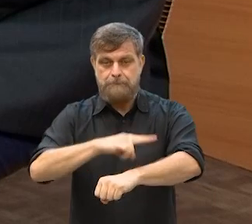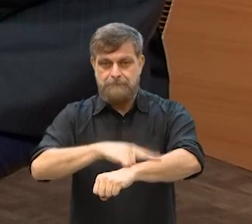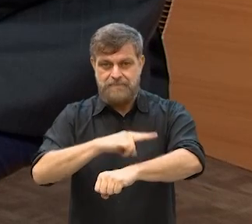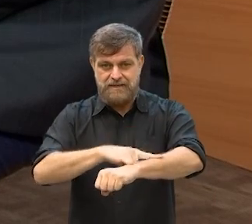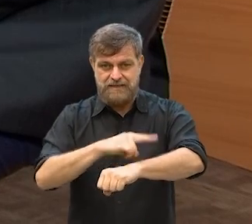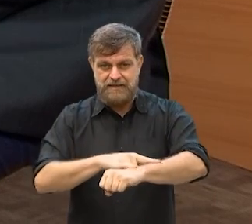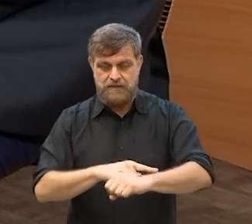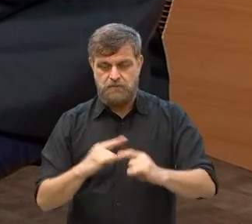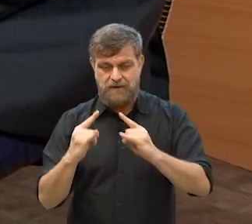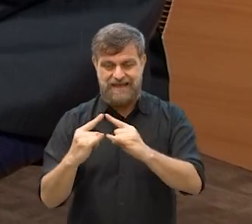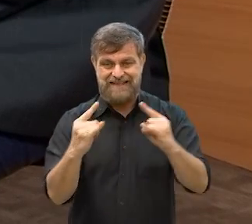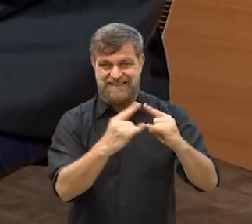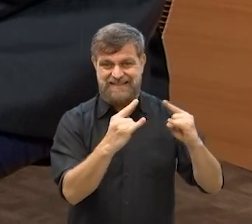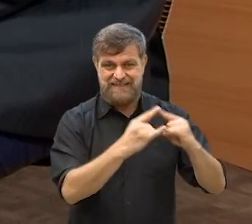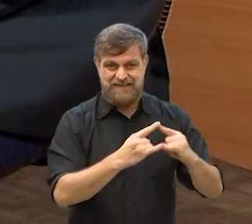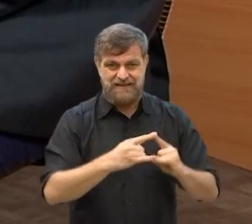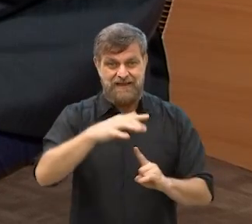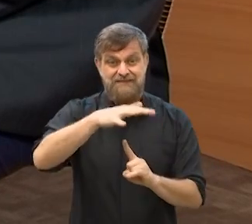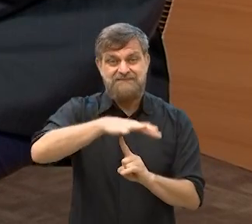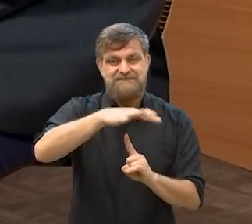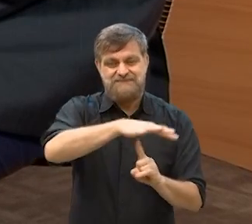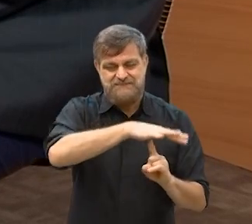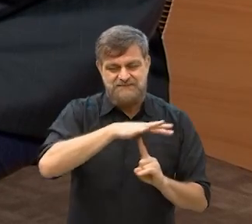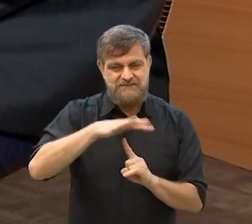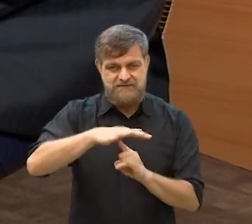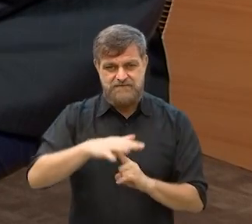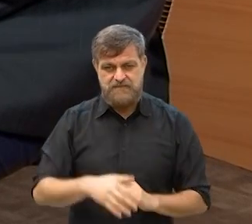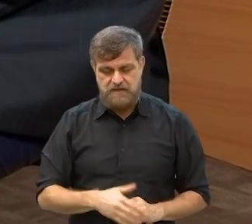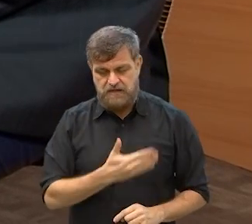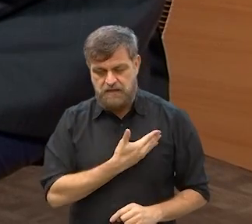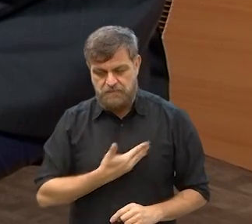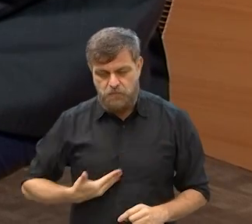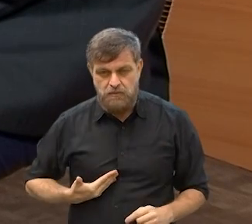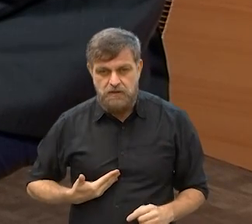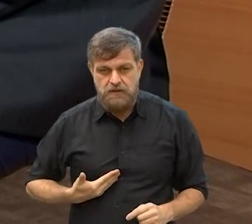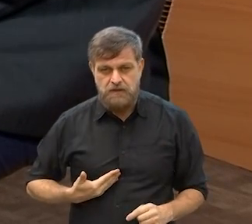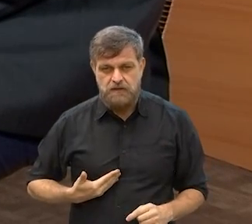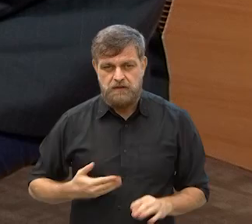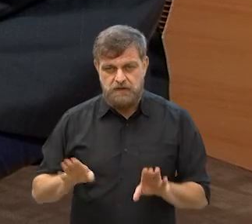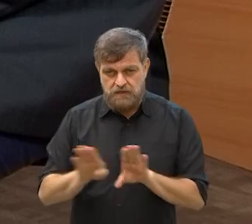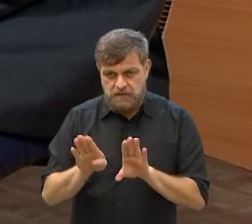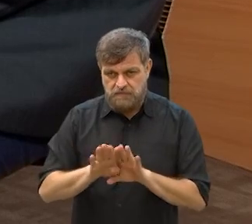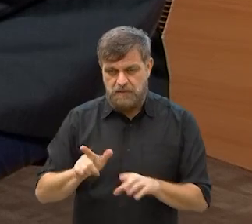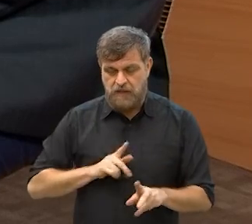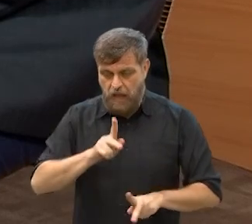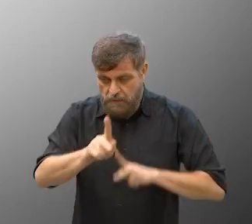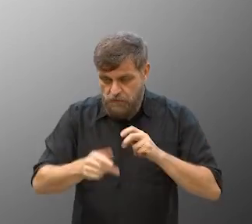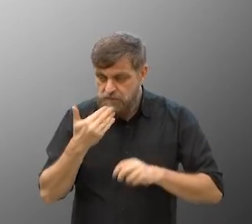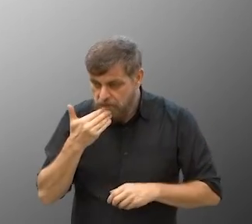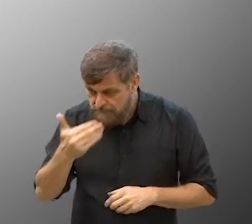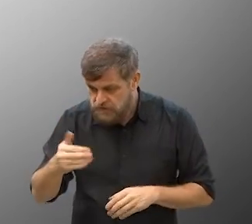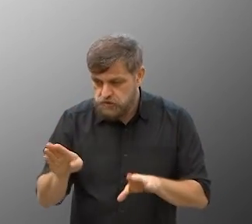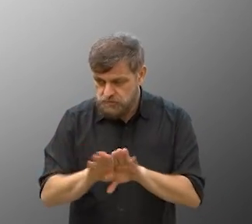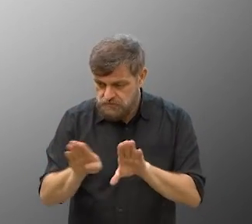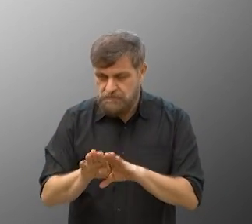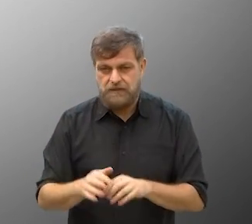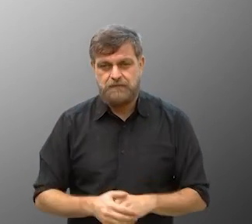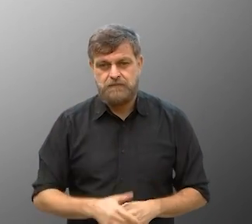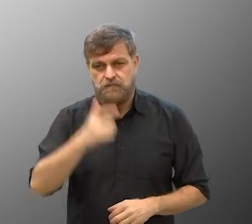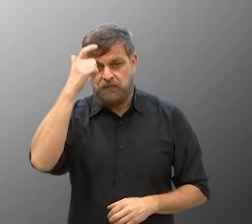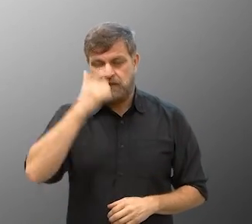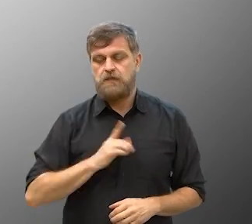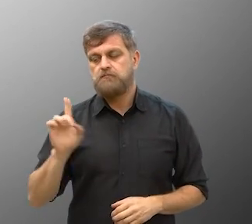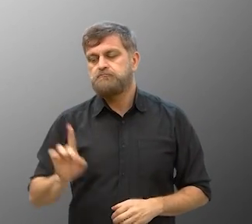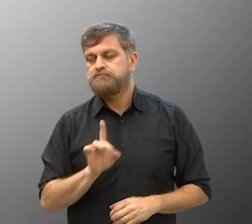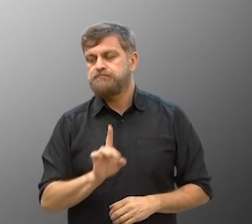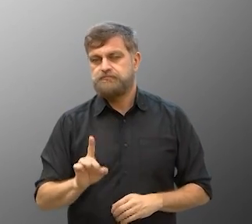químico em feiras livres aqui do município. Essa também é outra demanda que veio por parte da população. Eu fui fazer uma